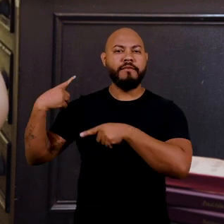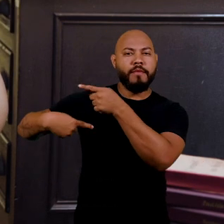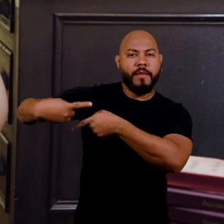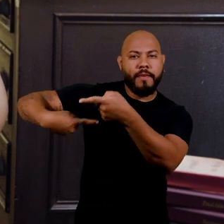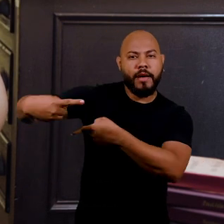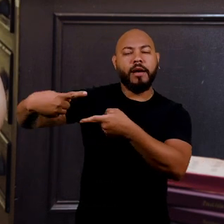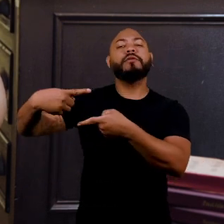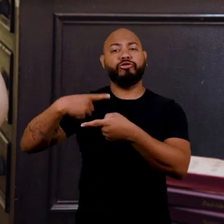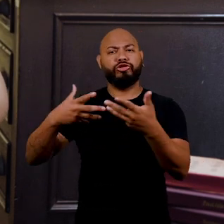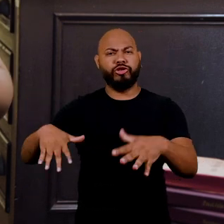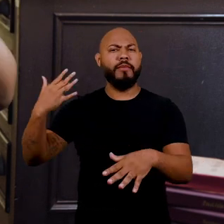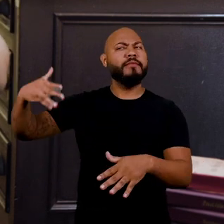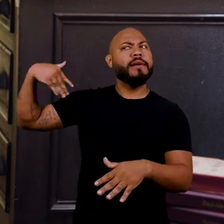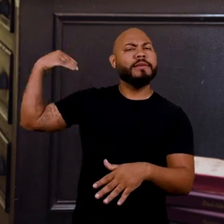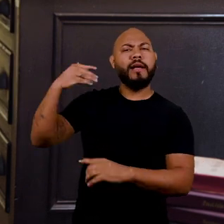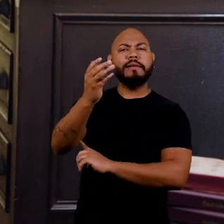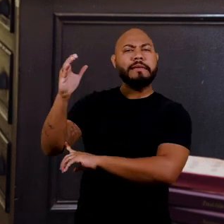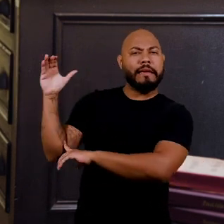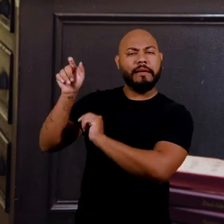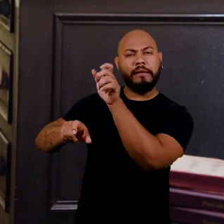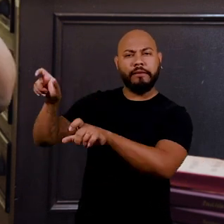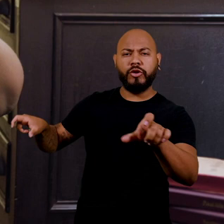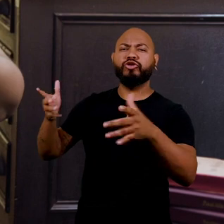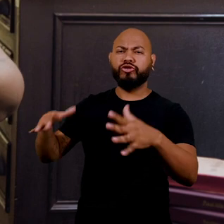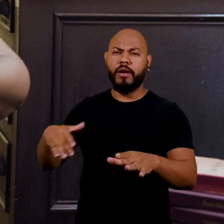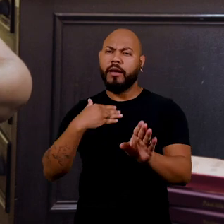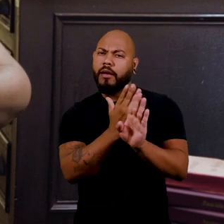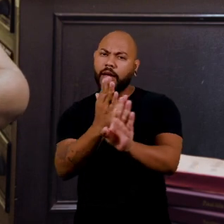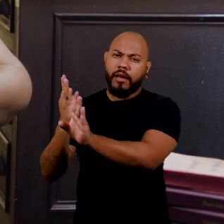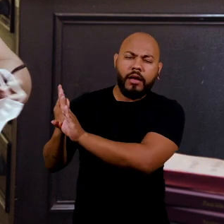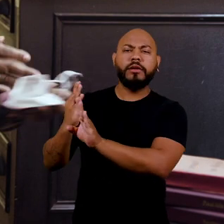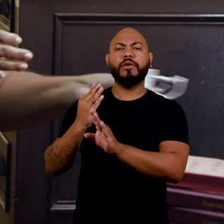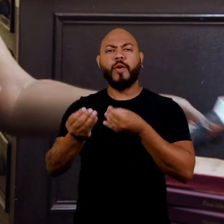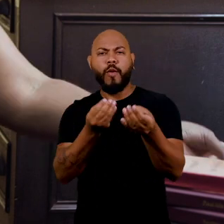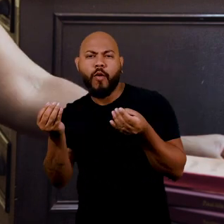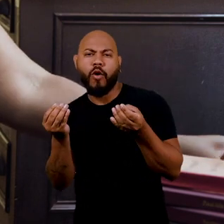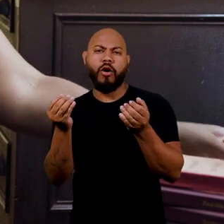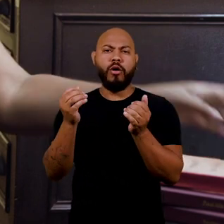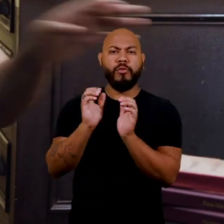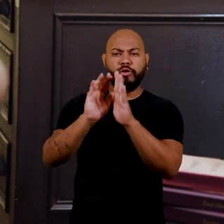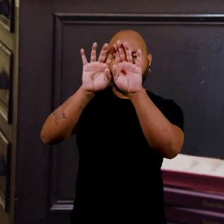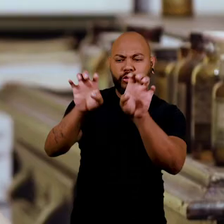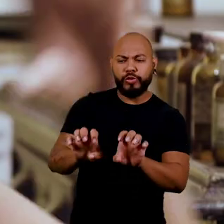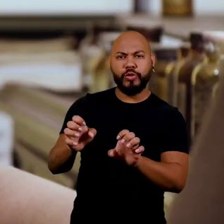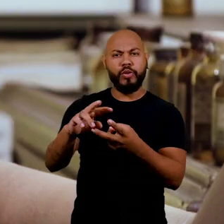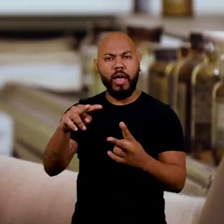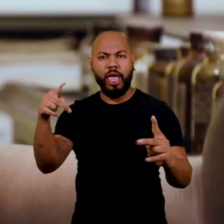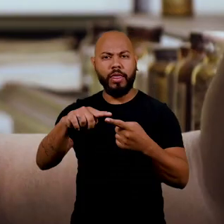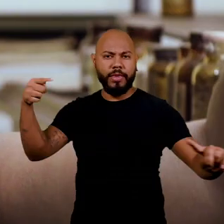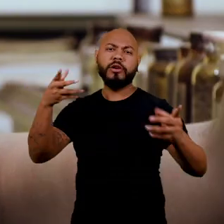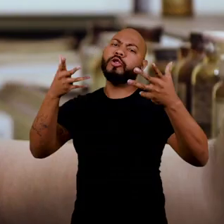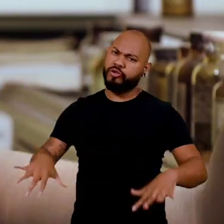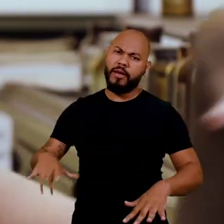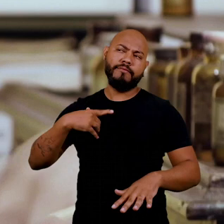porque lá atrás, né, começaram lá atrás a descobrir a estrutura do DNA, o RNA, etc. Então, eu estou usando o